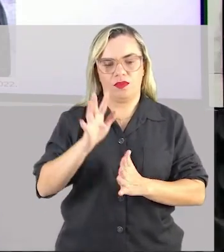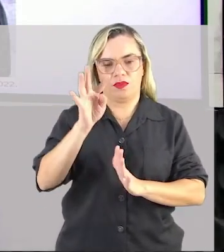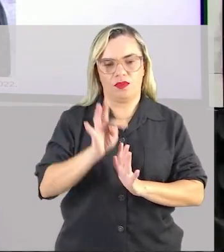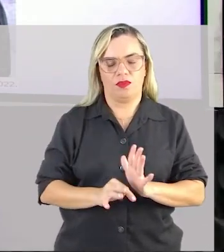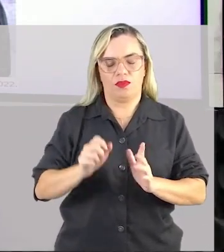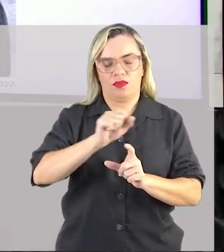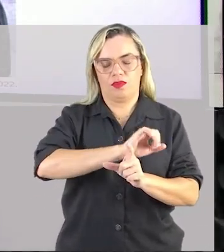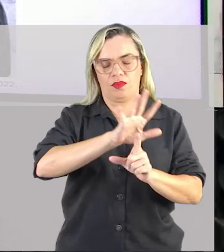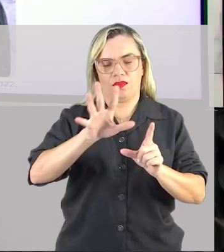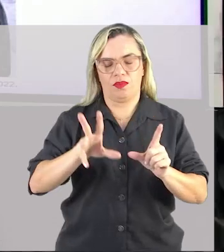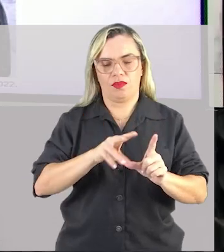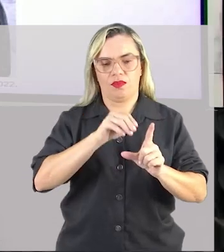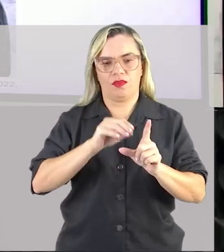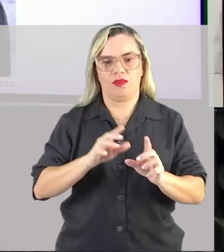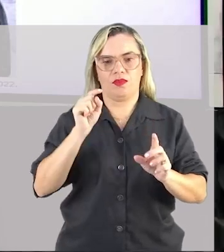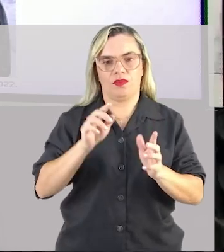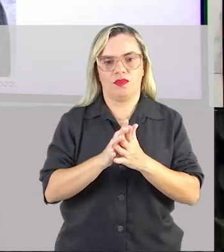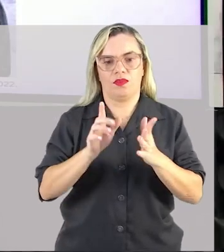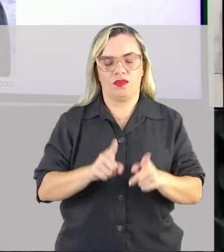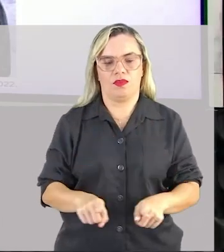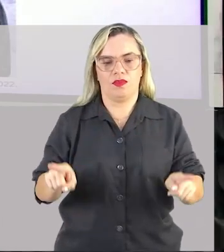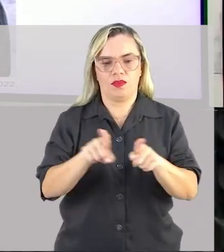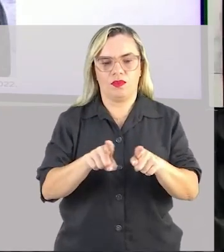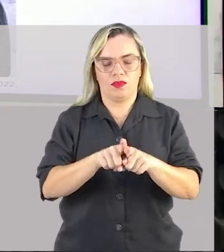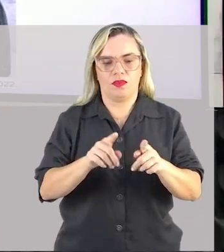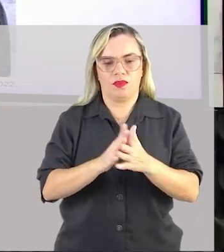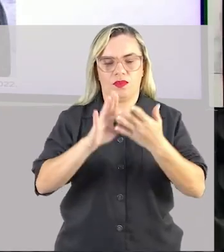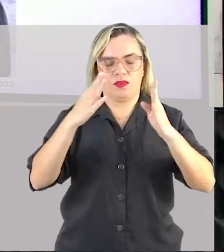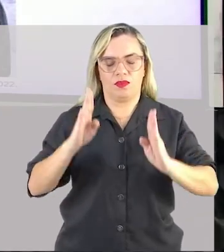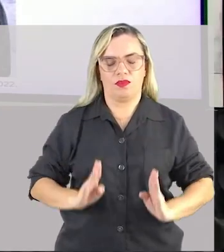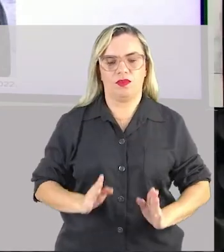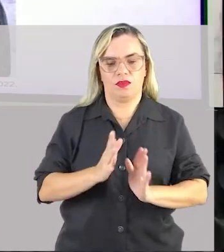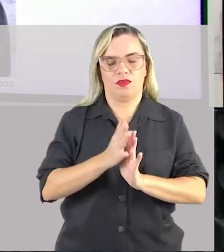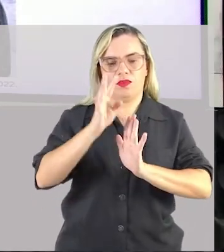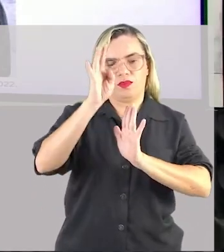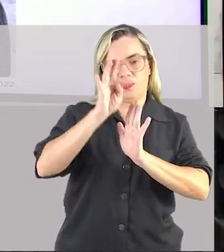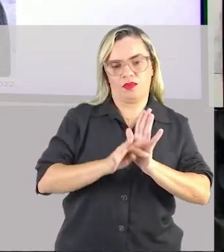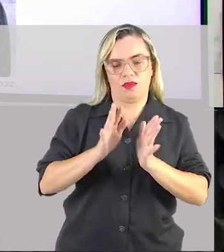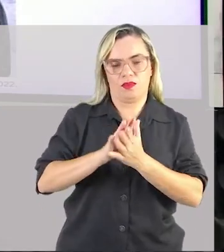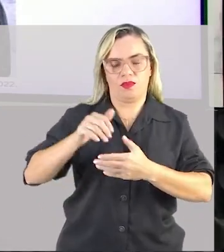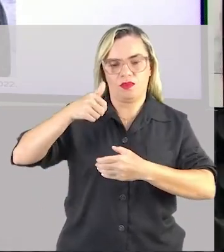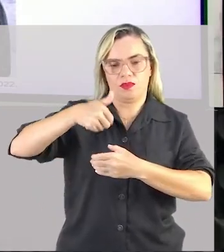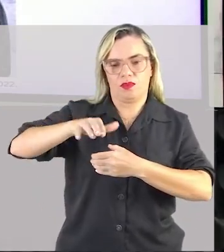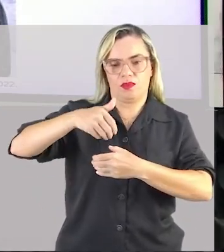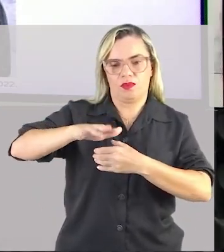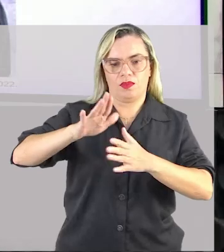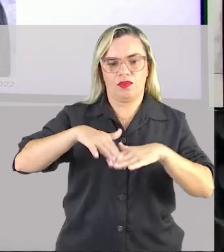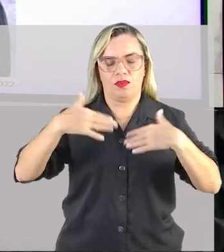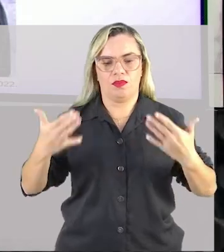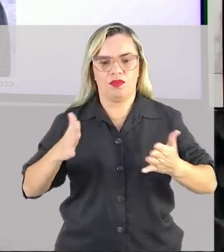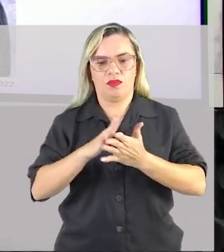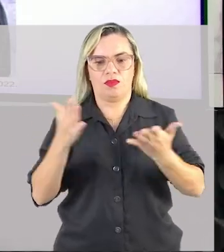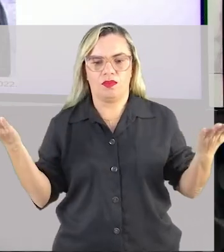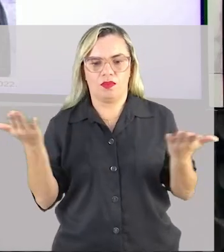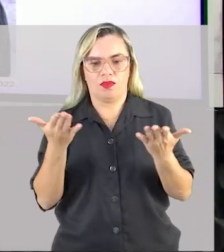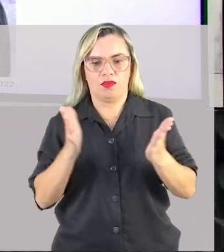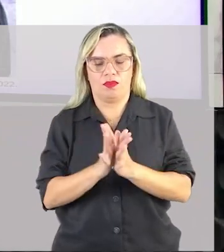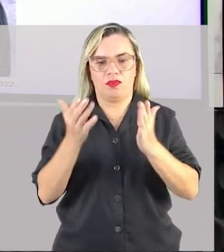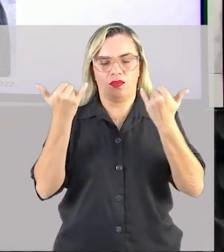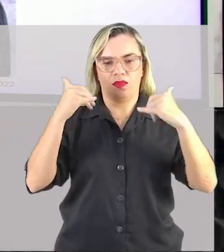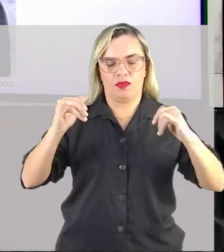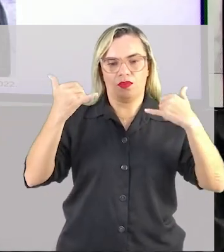as charges, já vimos aí também a interpretação textual com outras dicas. Já vamos ver agora as